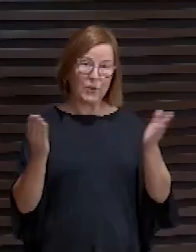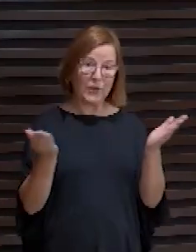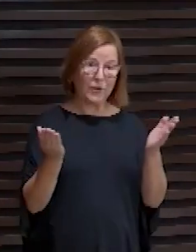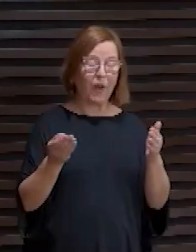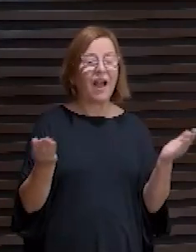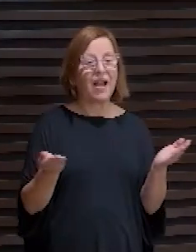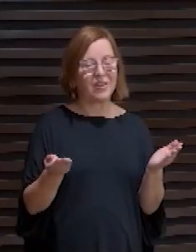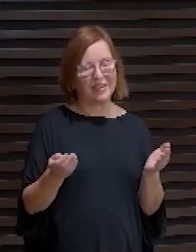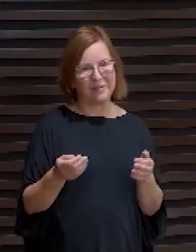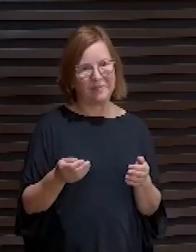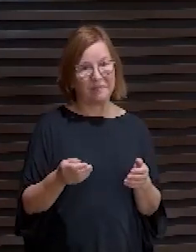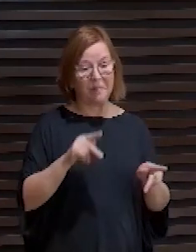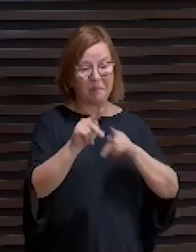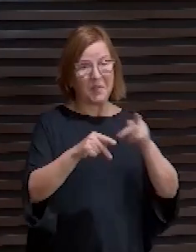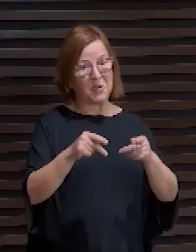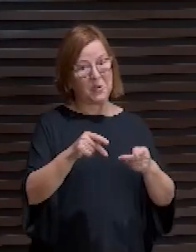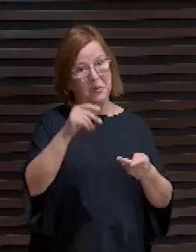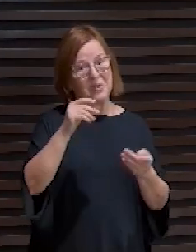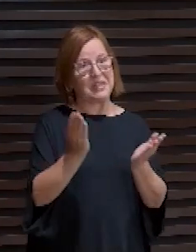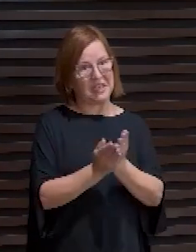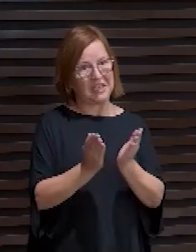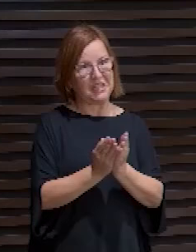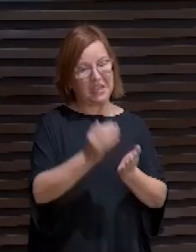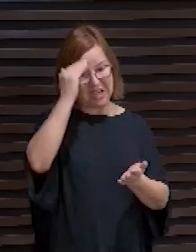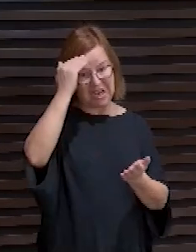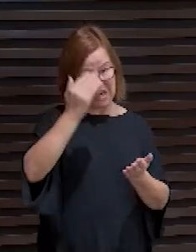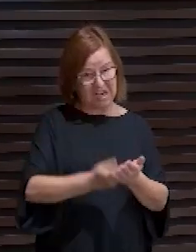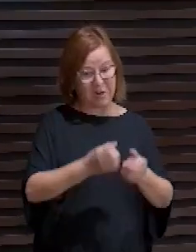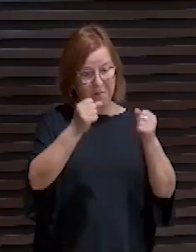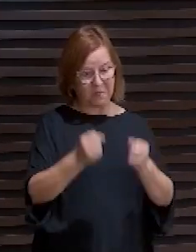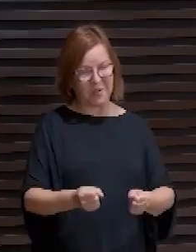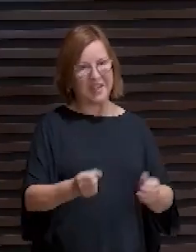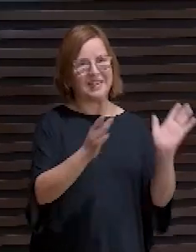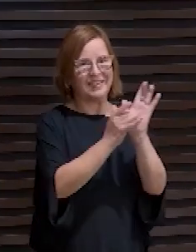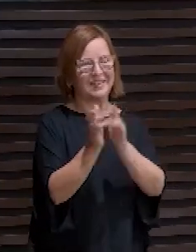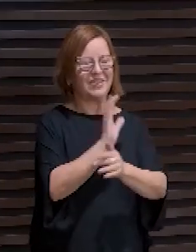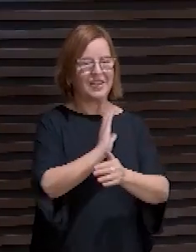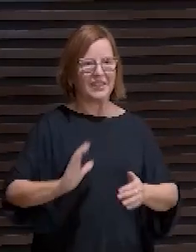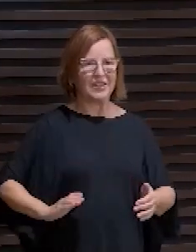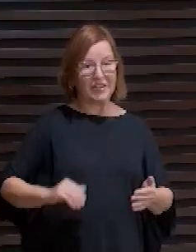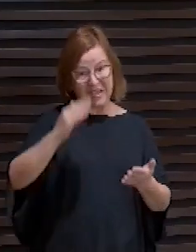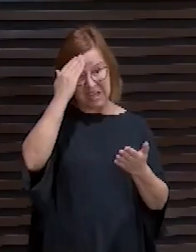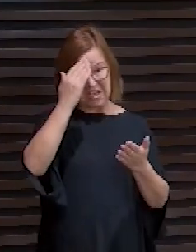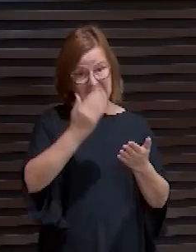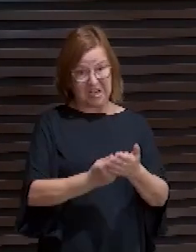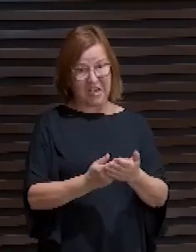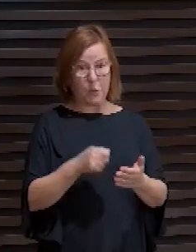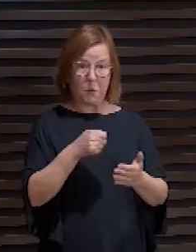cristãos, eles creem na suficiência de Jesus Cristo, eles creem que o cumprimento de todas as Escrituras